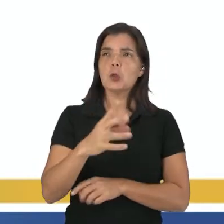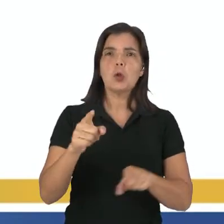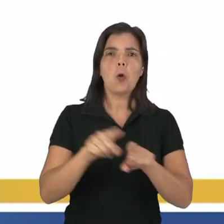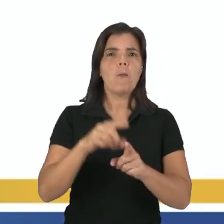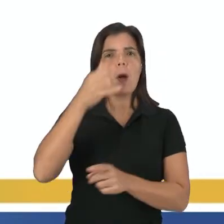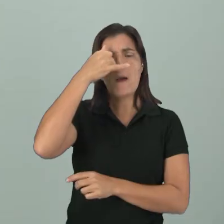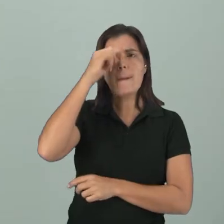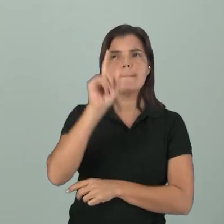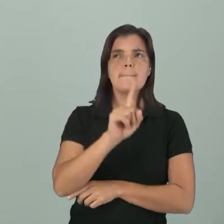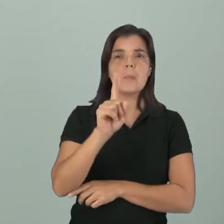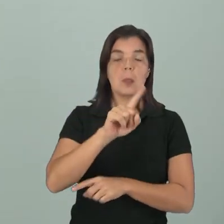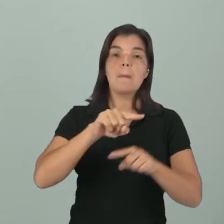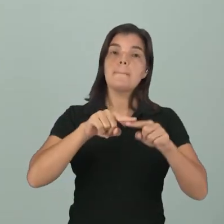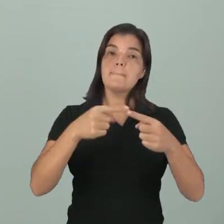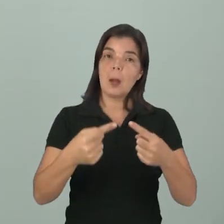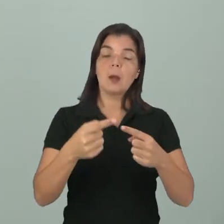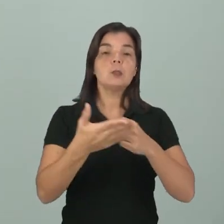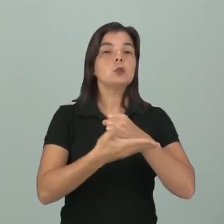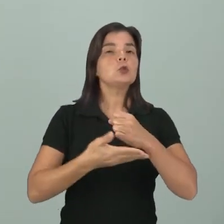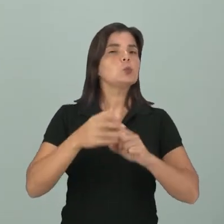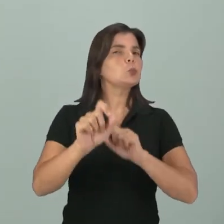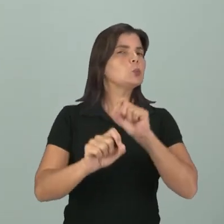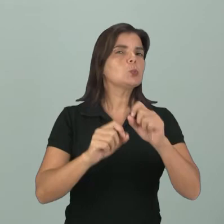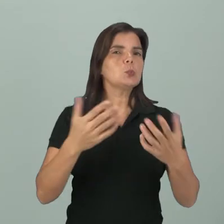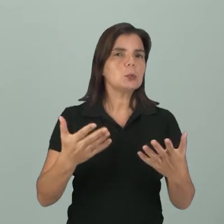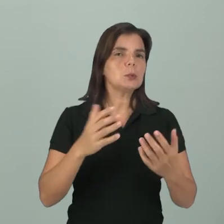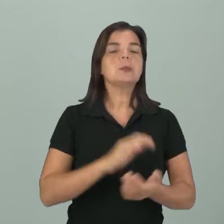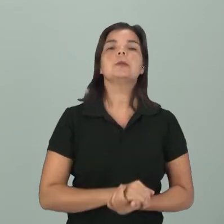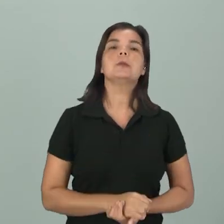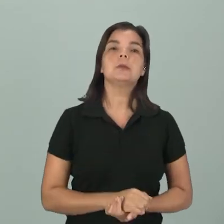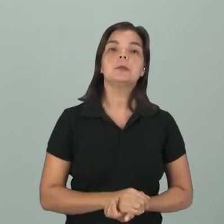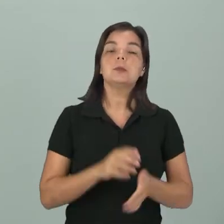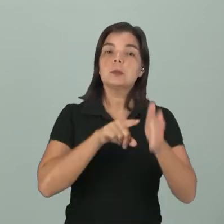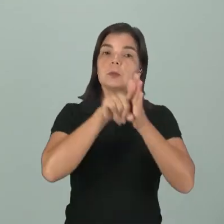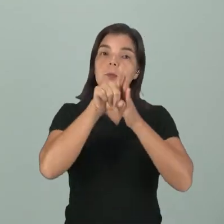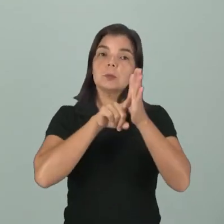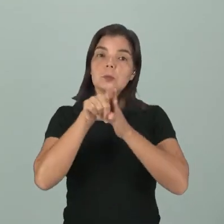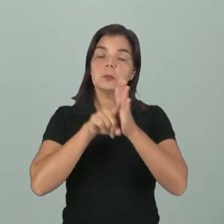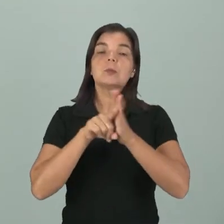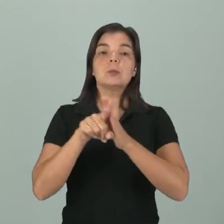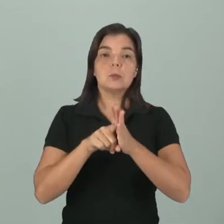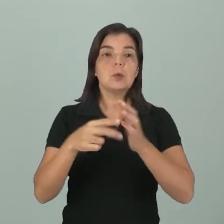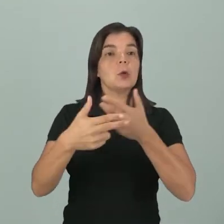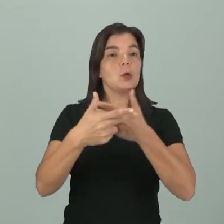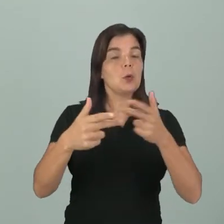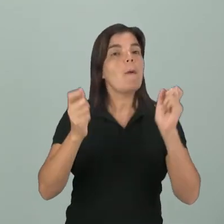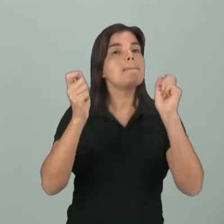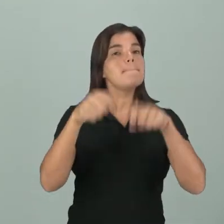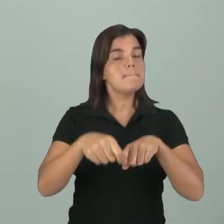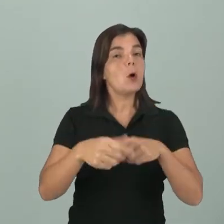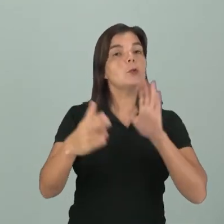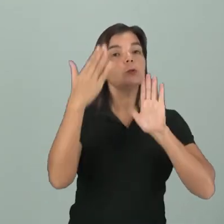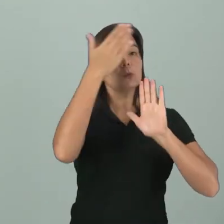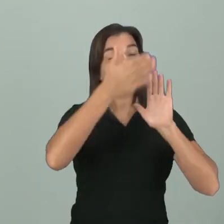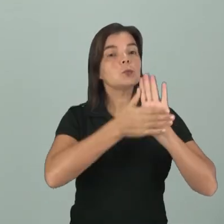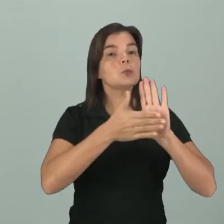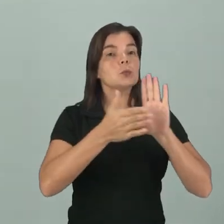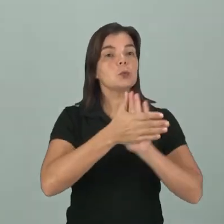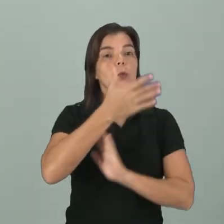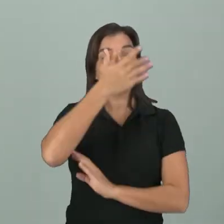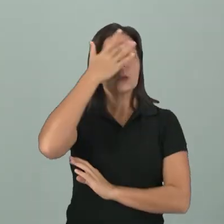que foi inventado. Ela é baseada em pesquisa, em algo que pode ser comprovado